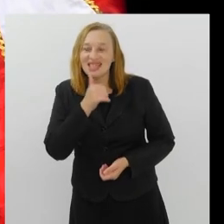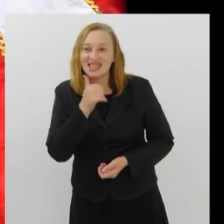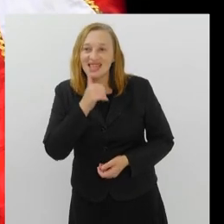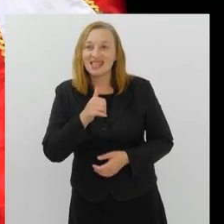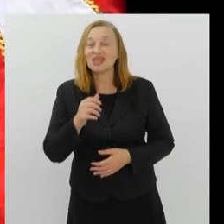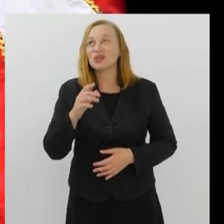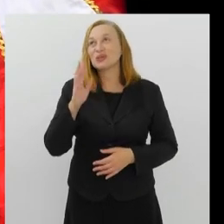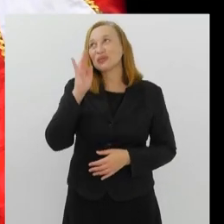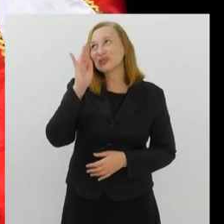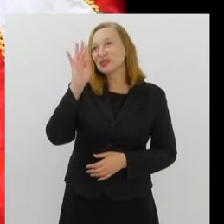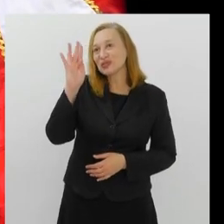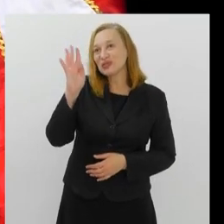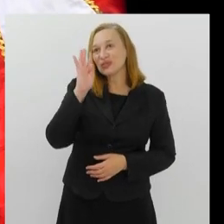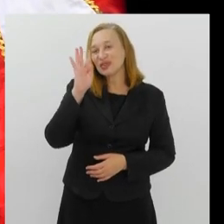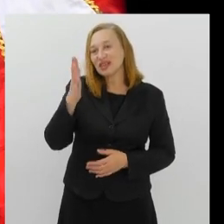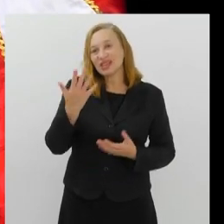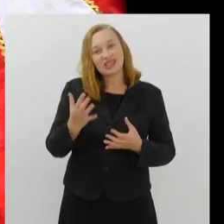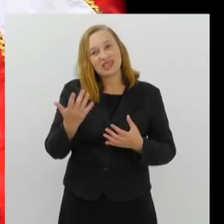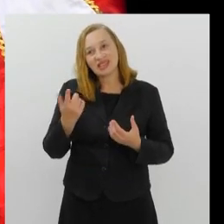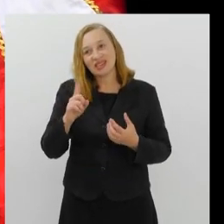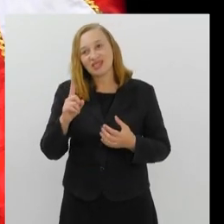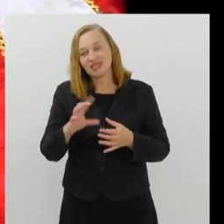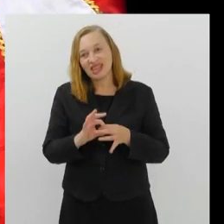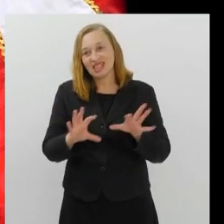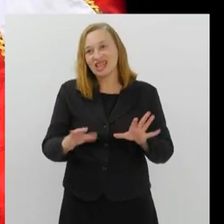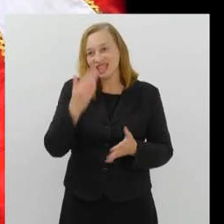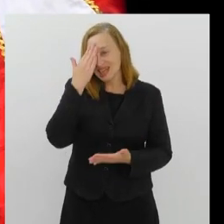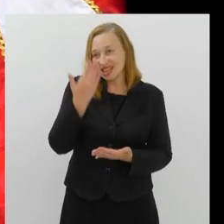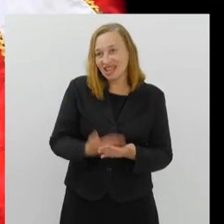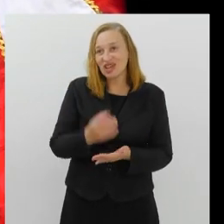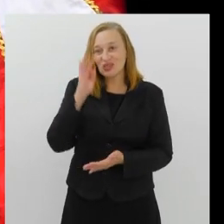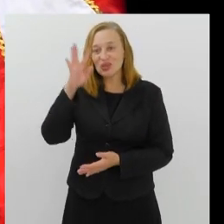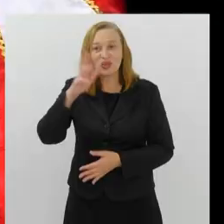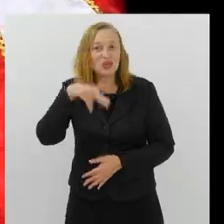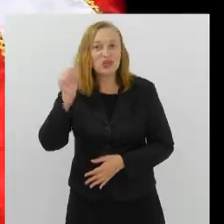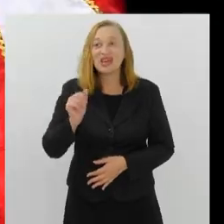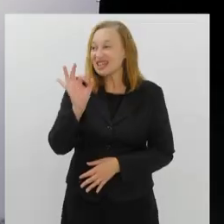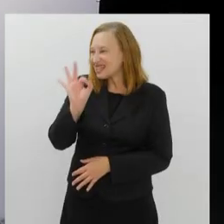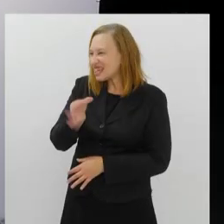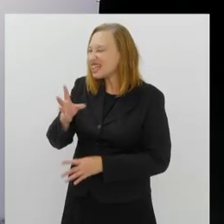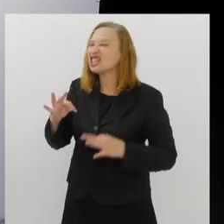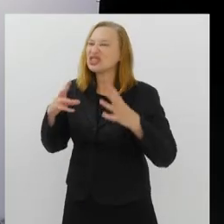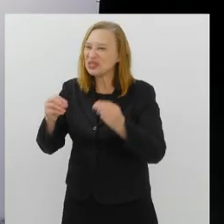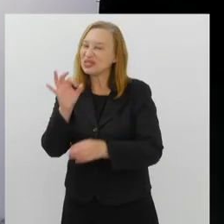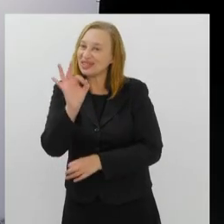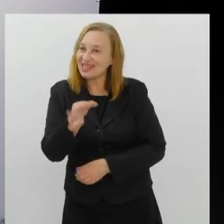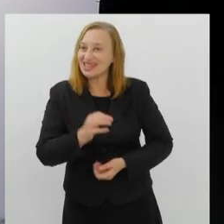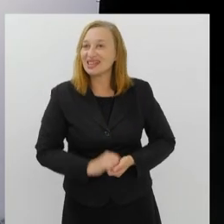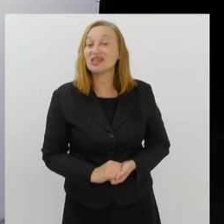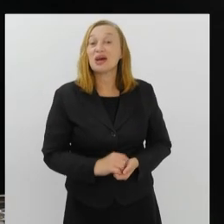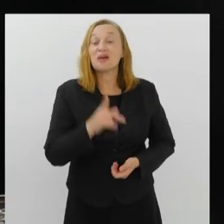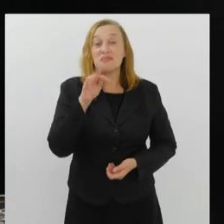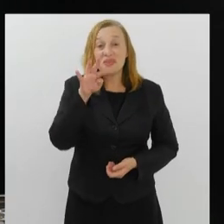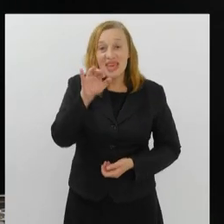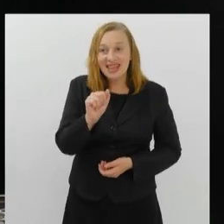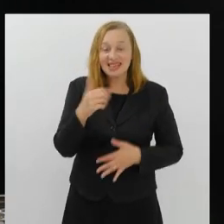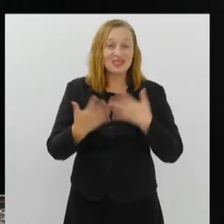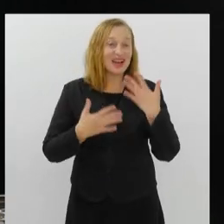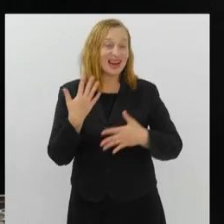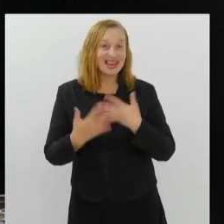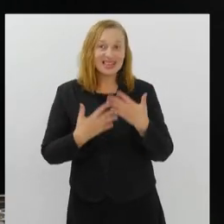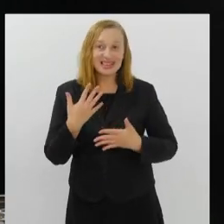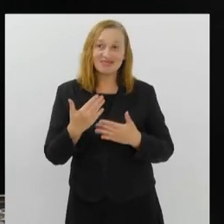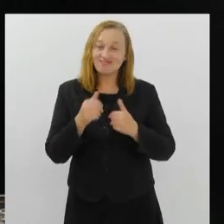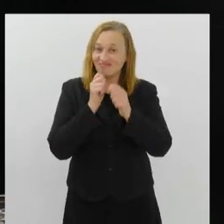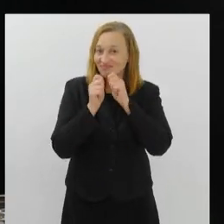sonha demais, sou muito sonhadora e não deixo de acreditar nos meus sonhos nunca. Pode ter certeza que tudo vai dar certo. Pietra, foi um